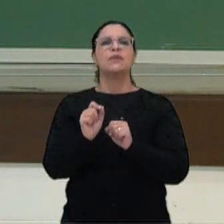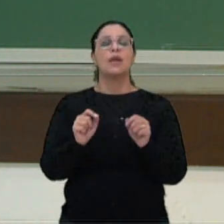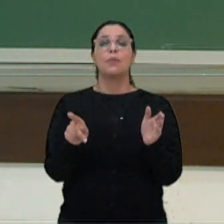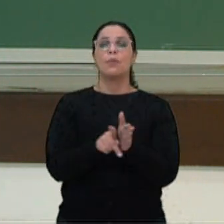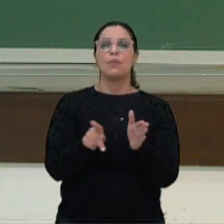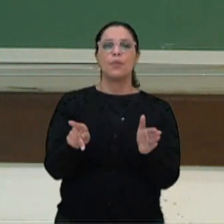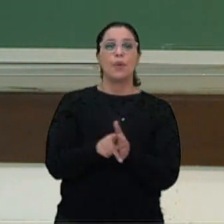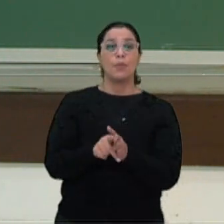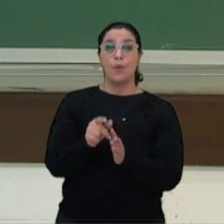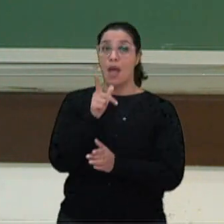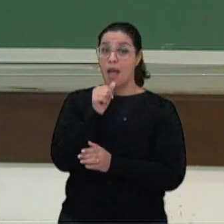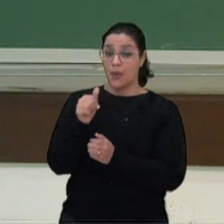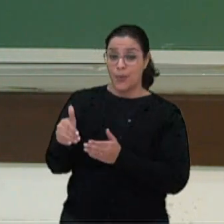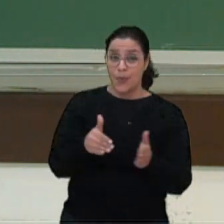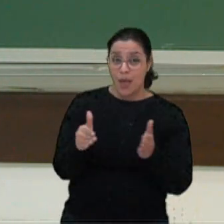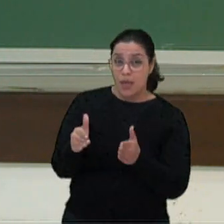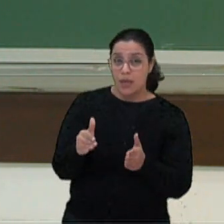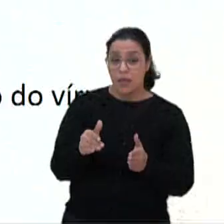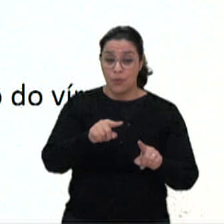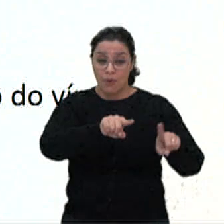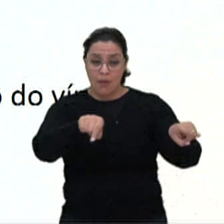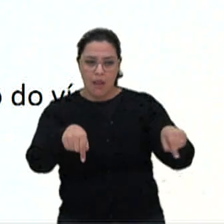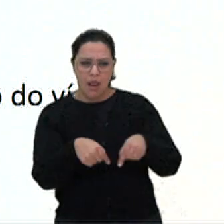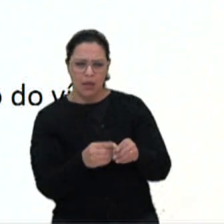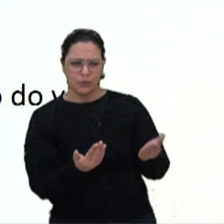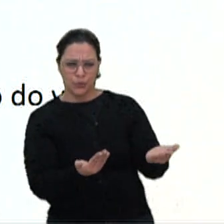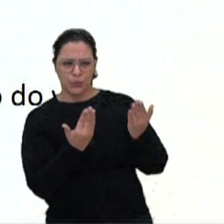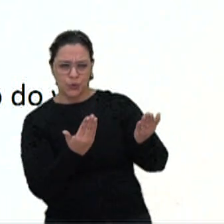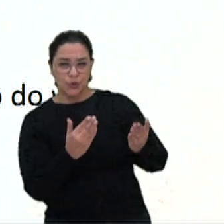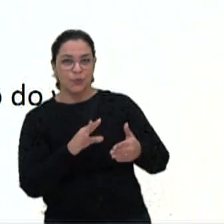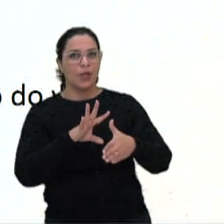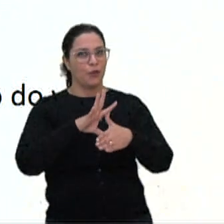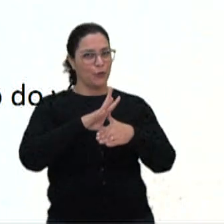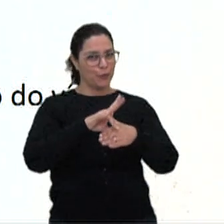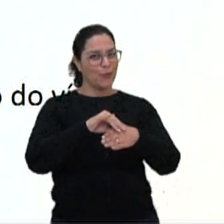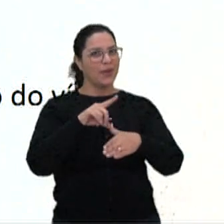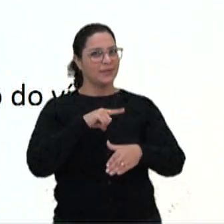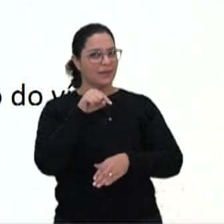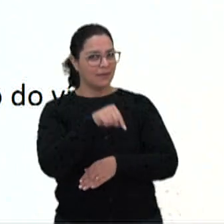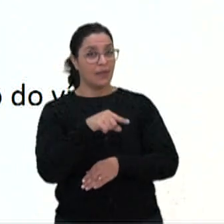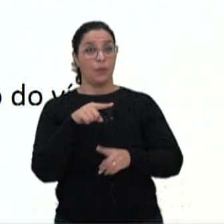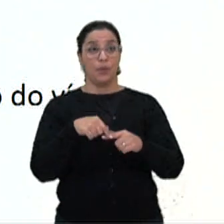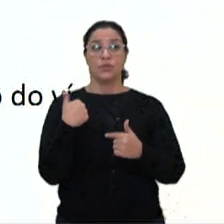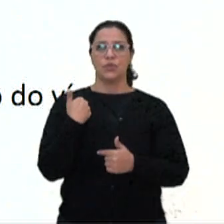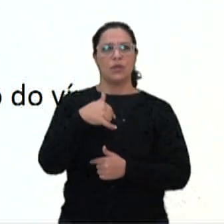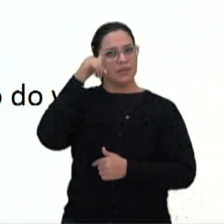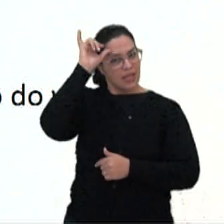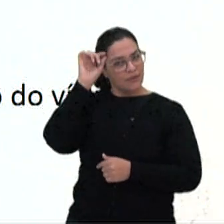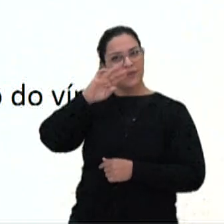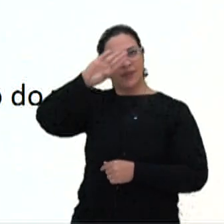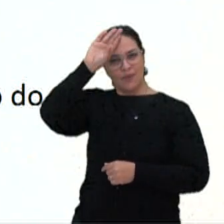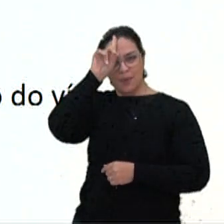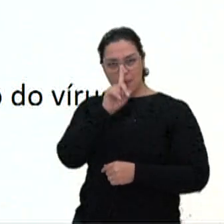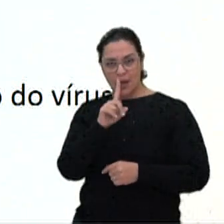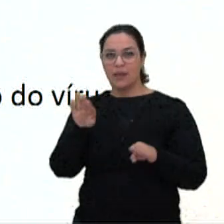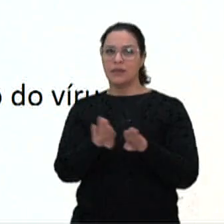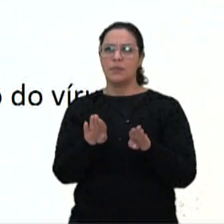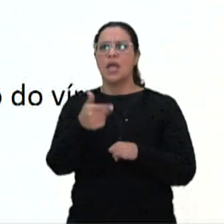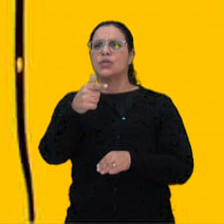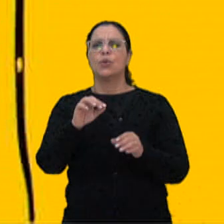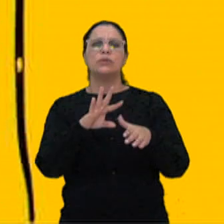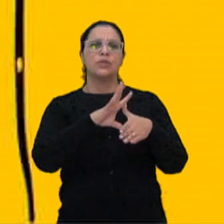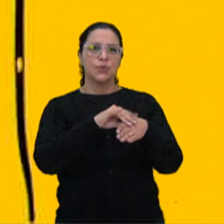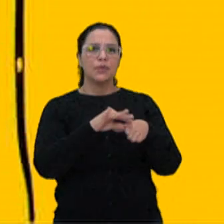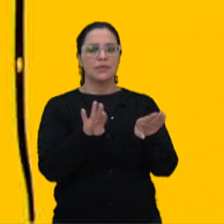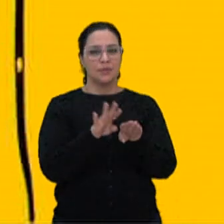não entrar em rios e lagos suspeitos de contaminação. Todas as outras coisas que são válidas para prevenir a febre amarela e as outras doenças do